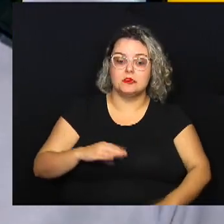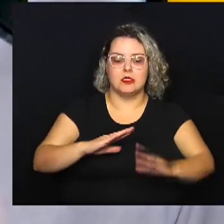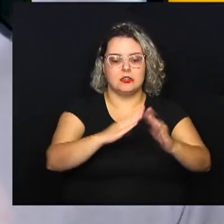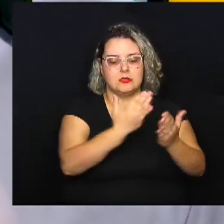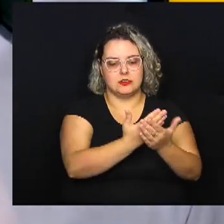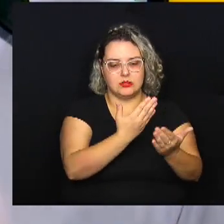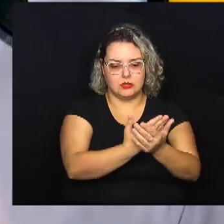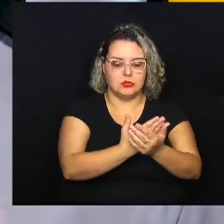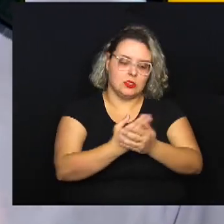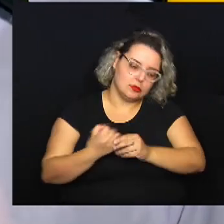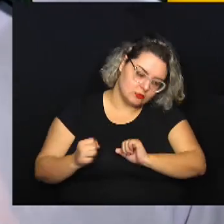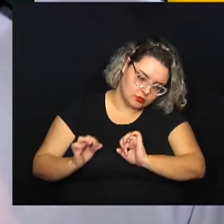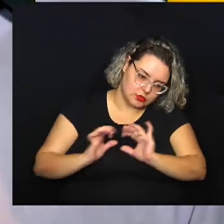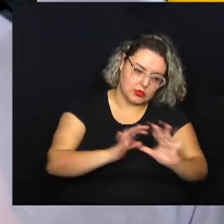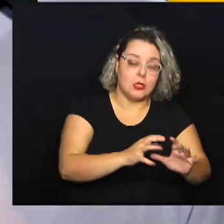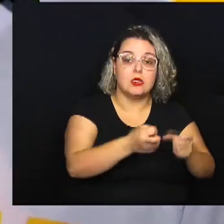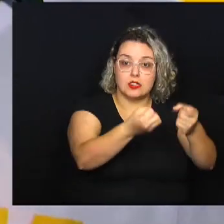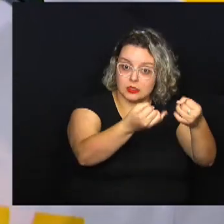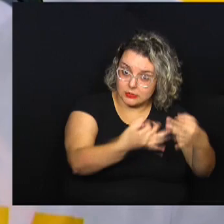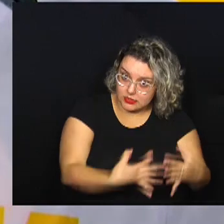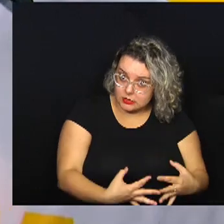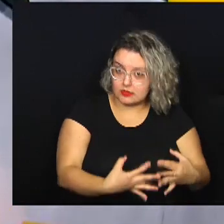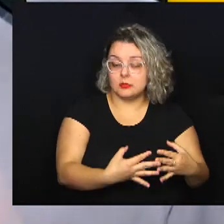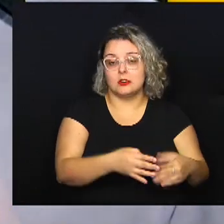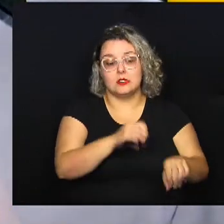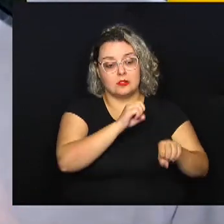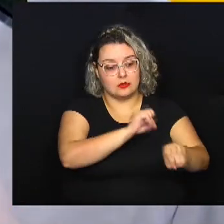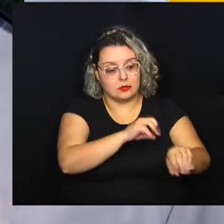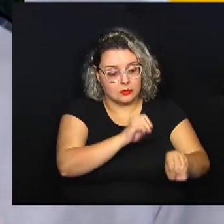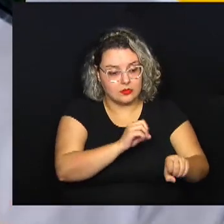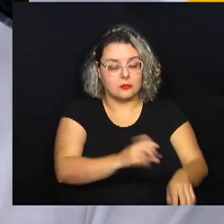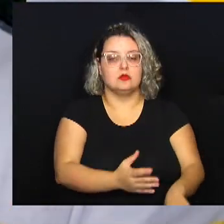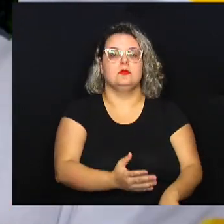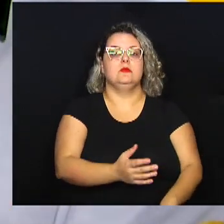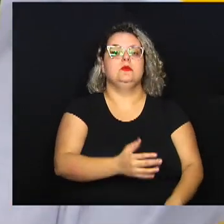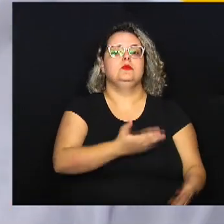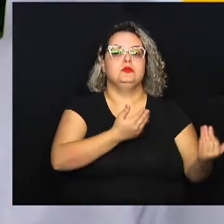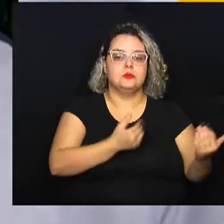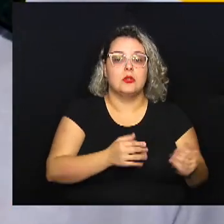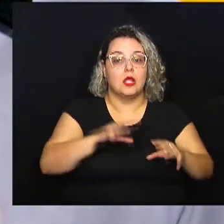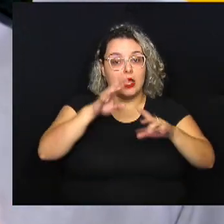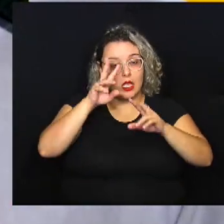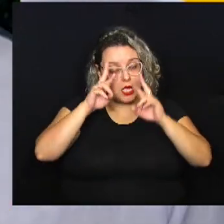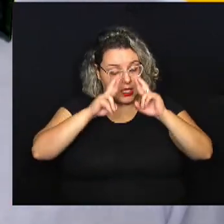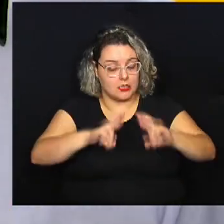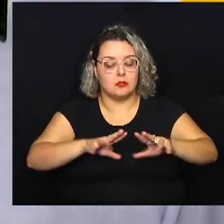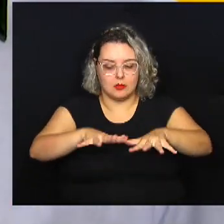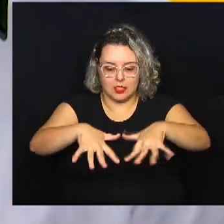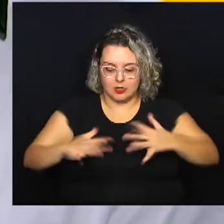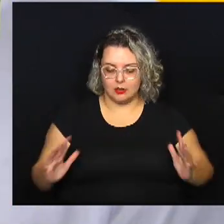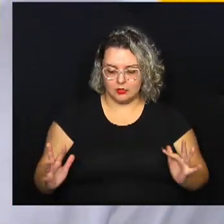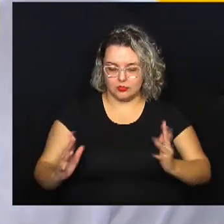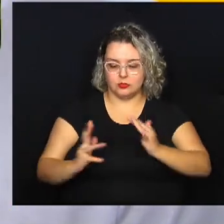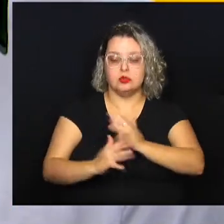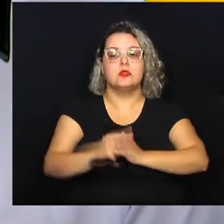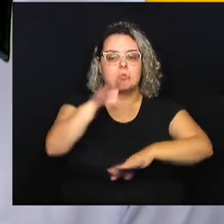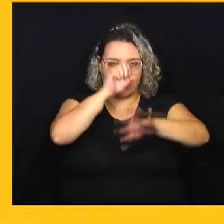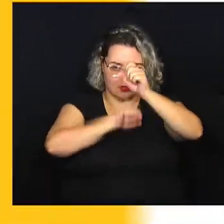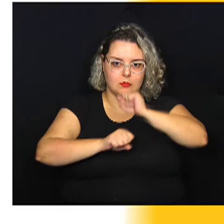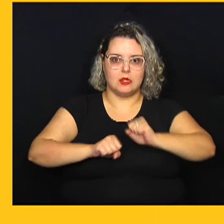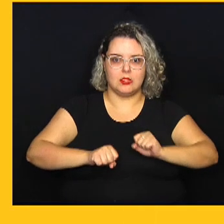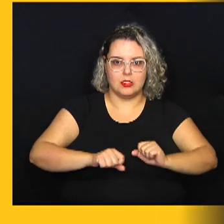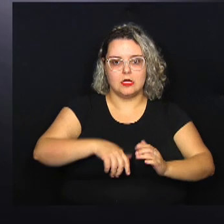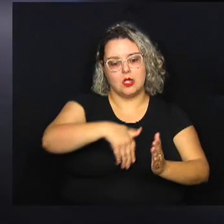da cidade, educando os jovens a respeitar a faixa de pedestre, a respeitar e aprender as sinalizações do trânsito.